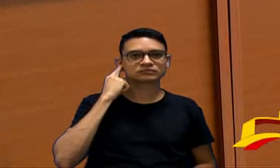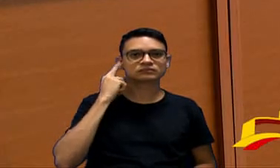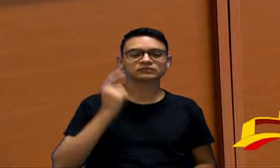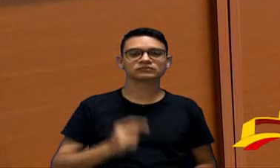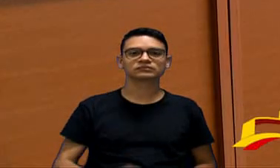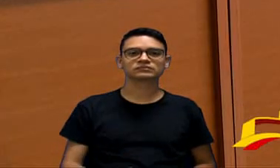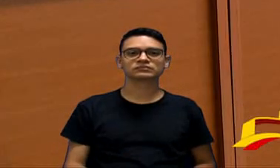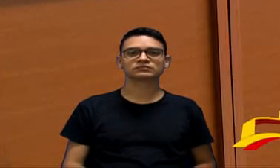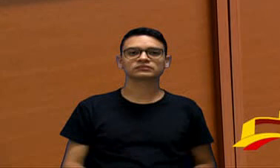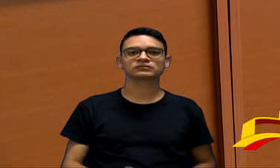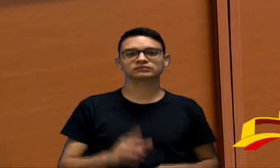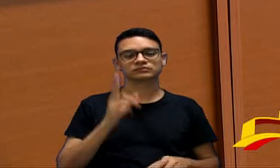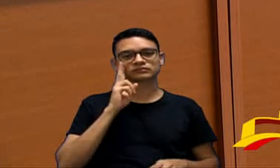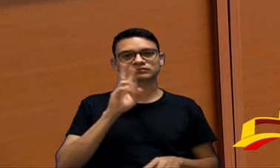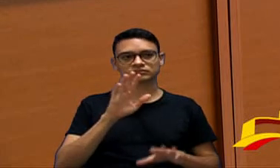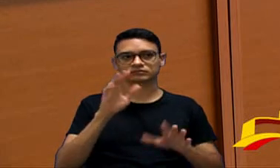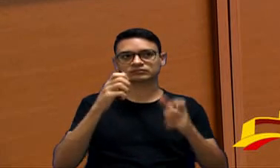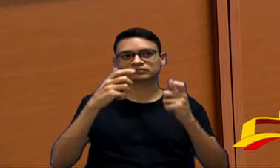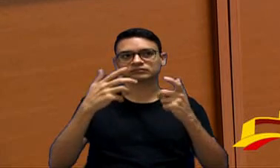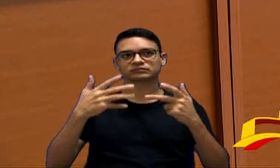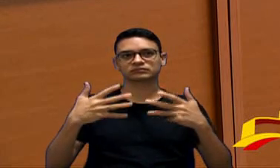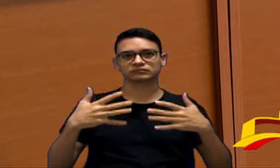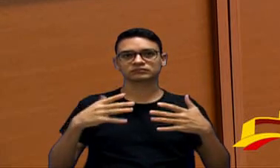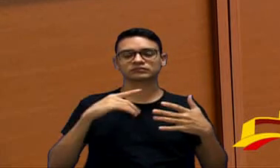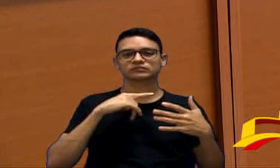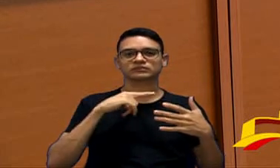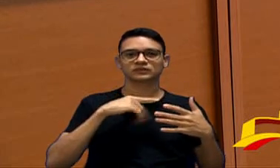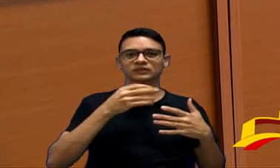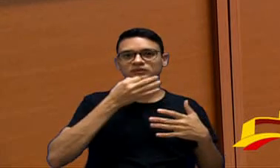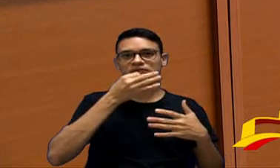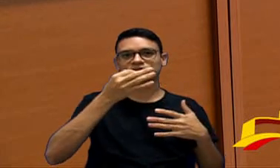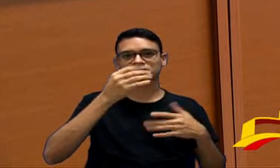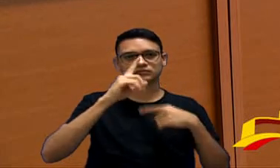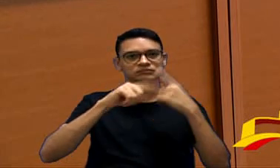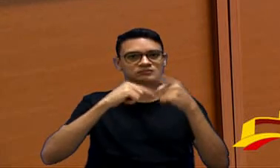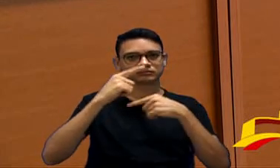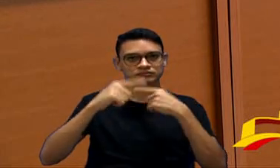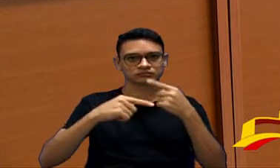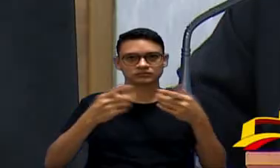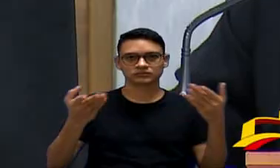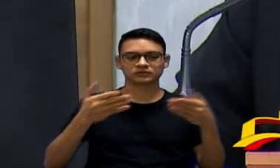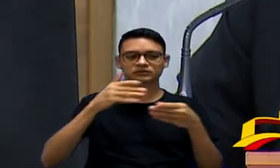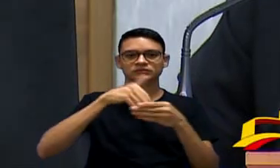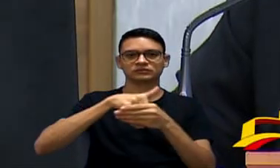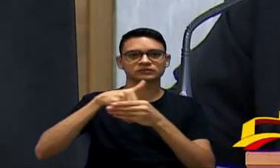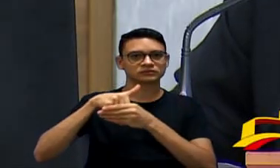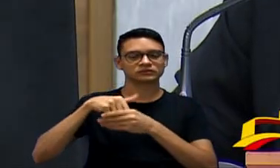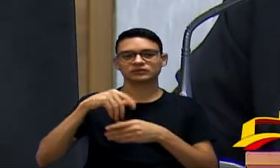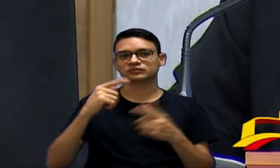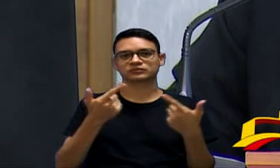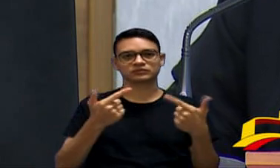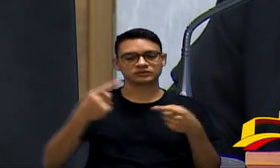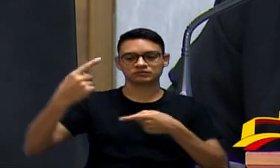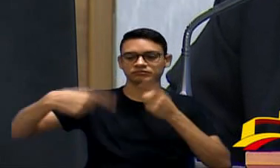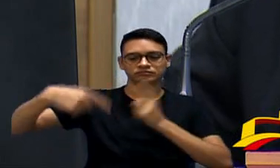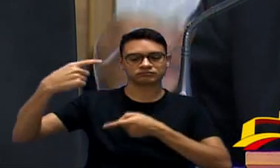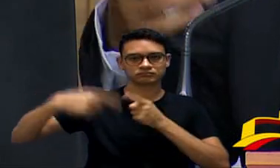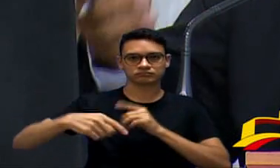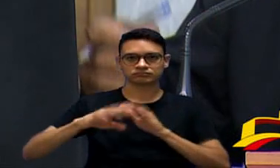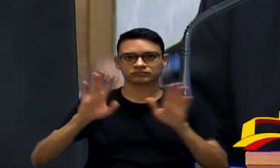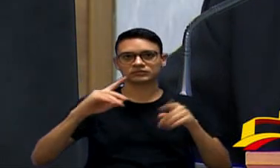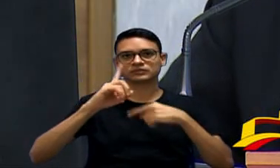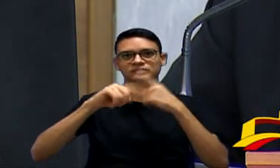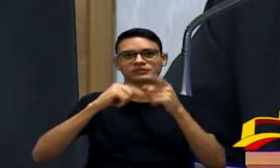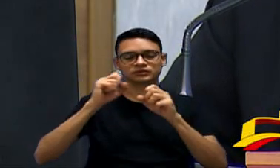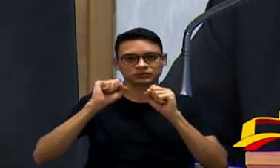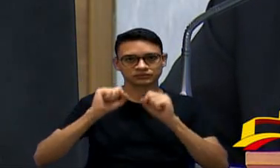É, então, veja só, a justificativa depois. O voto do cidadão não tem discussão. Então, depois,